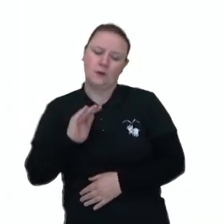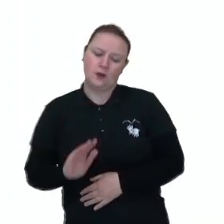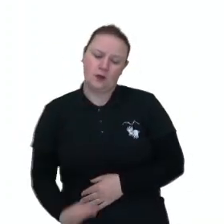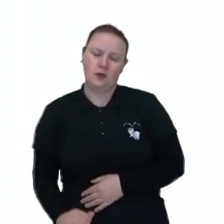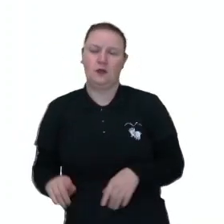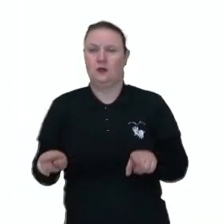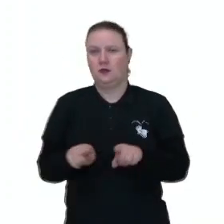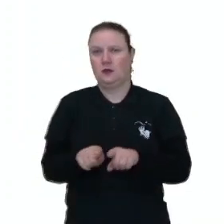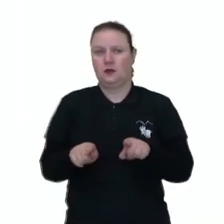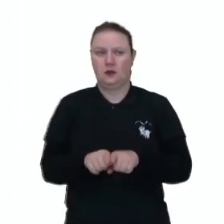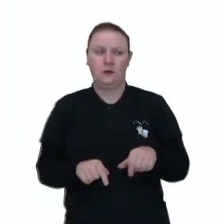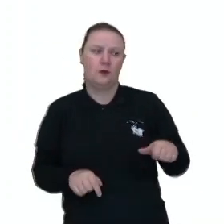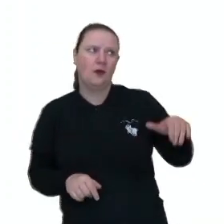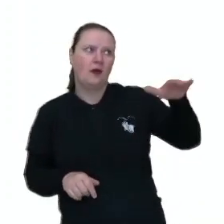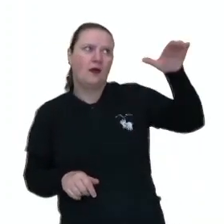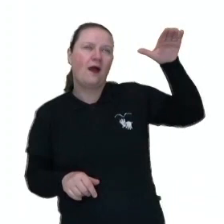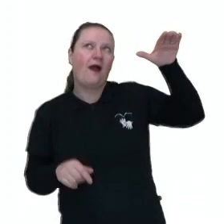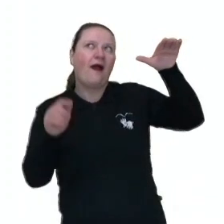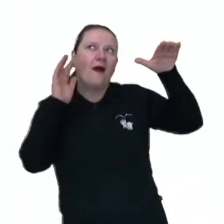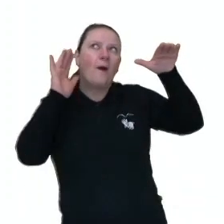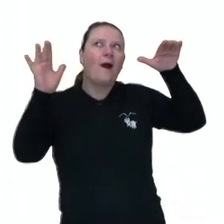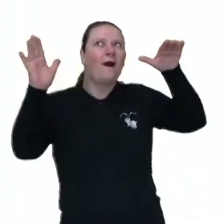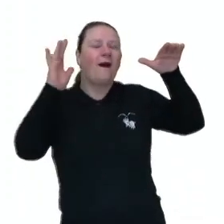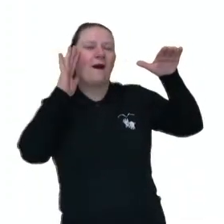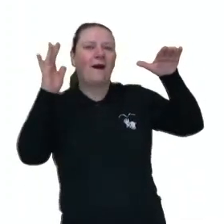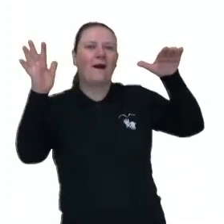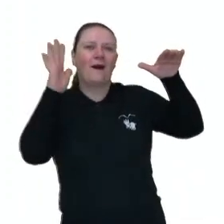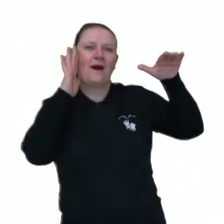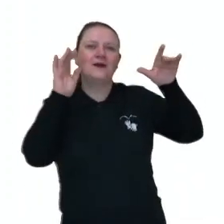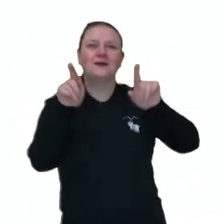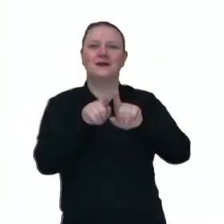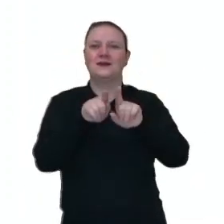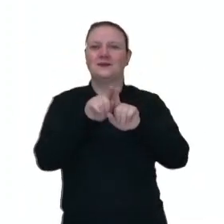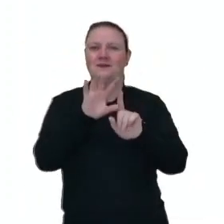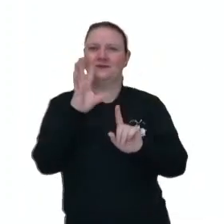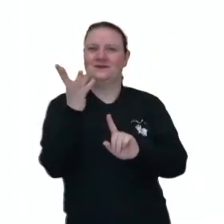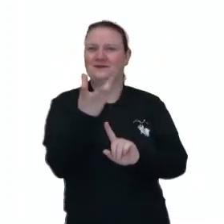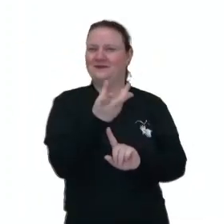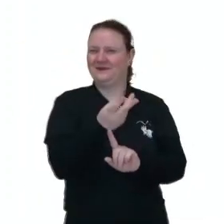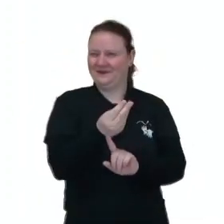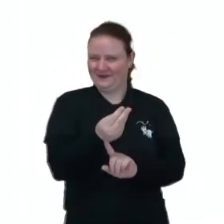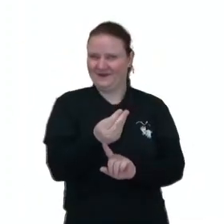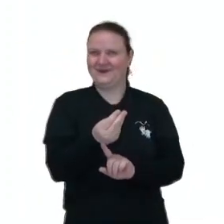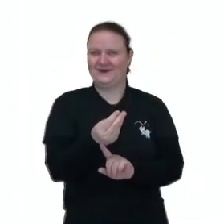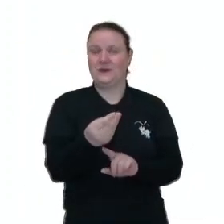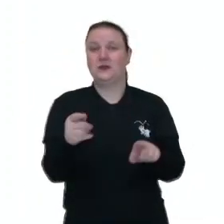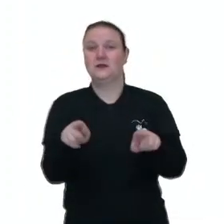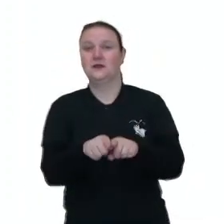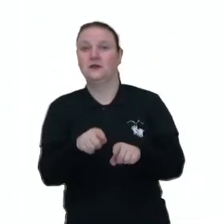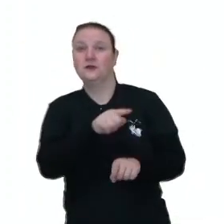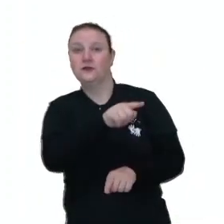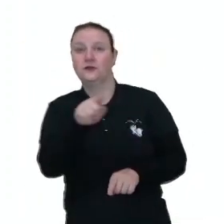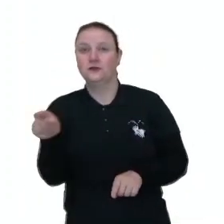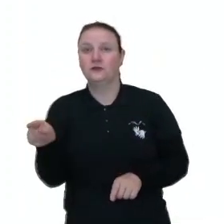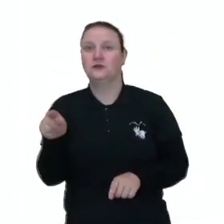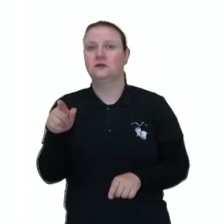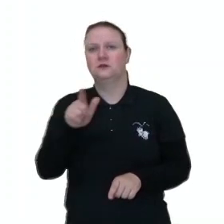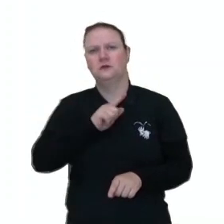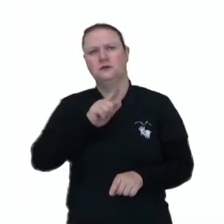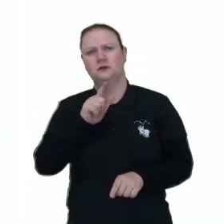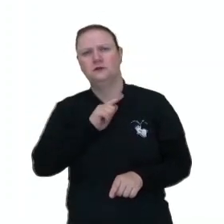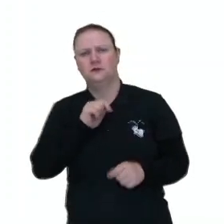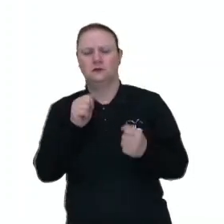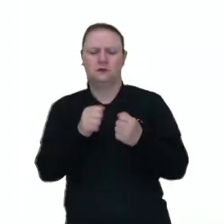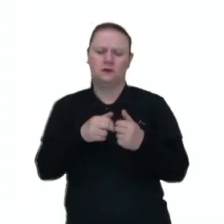adulto, ativa a imaginação. É uma arte da imaginação. Por mais que você use objetos, ela é